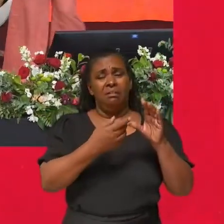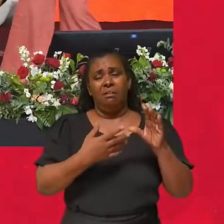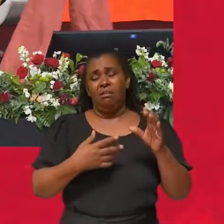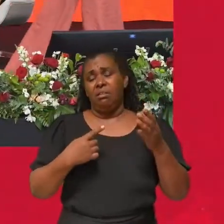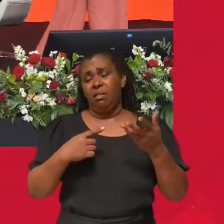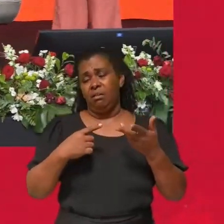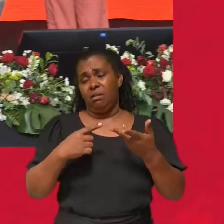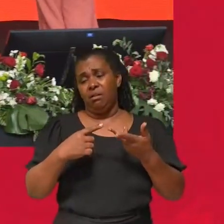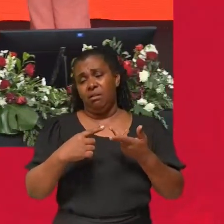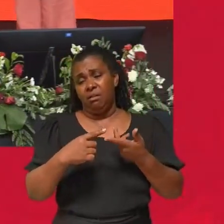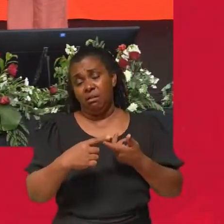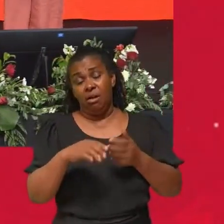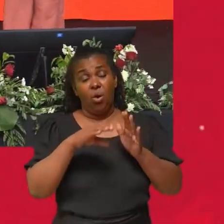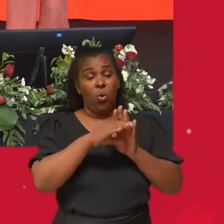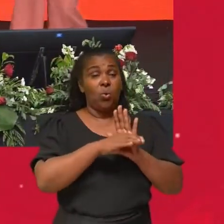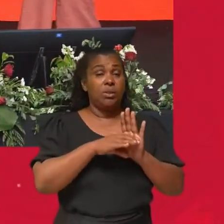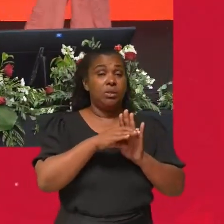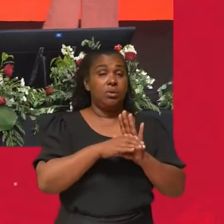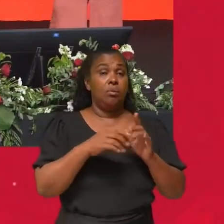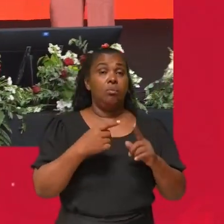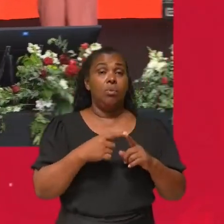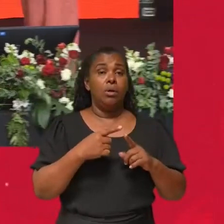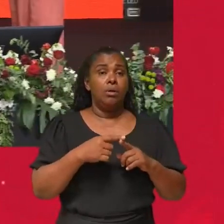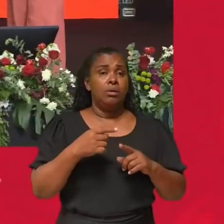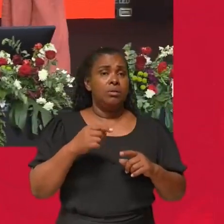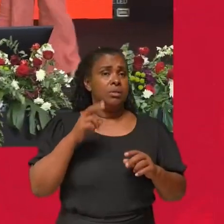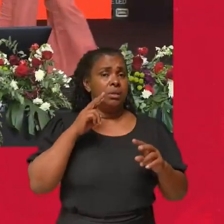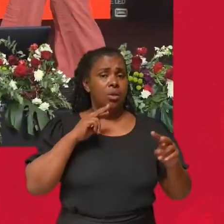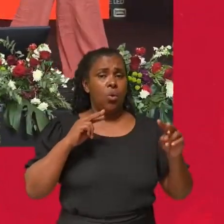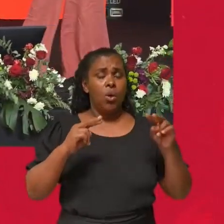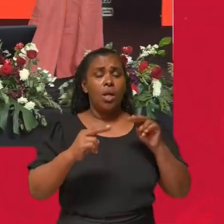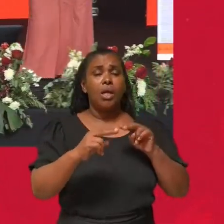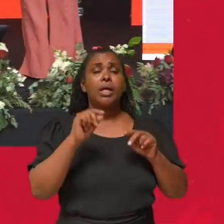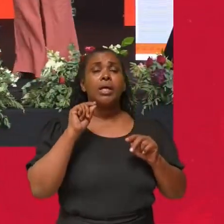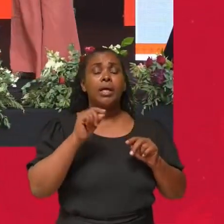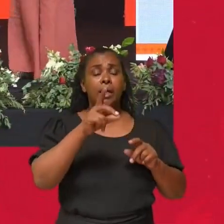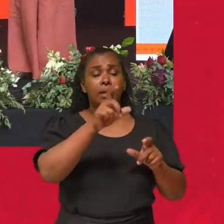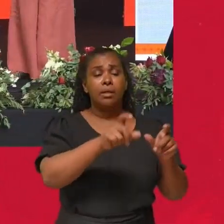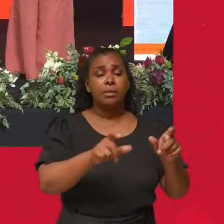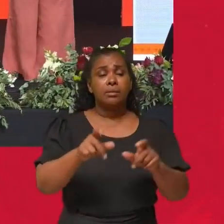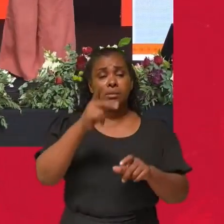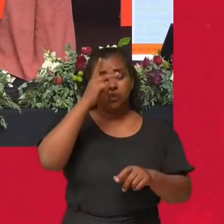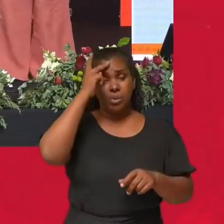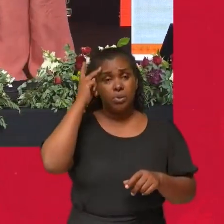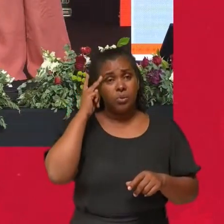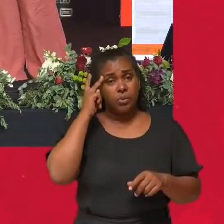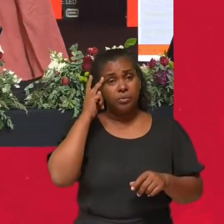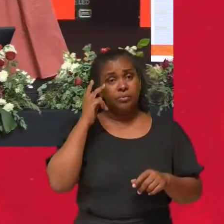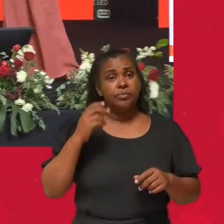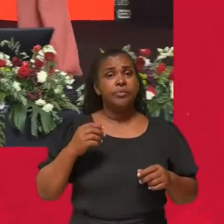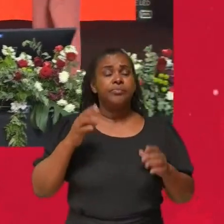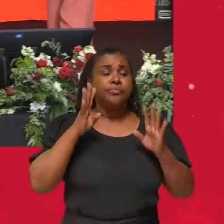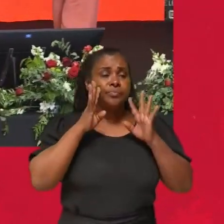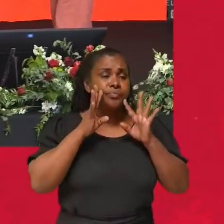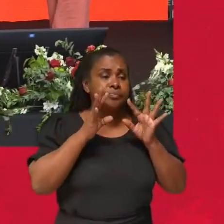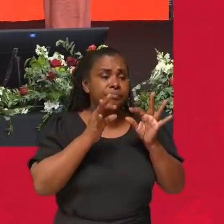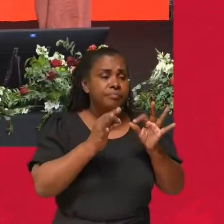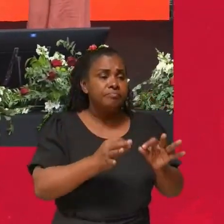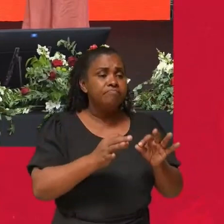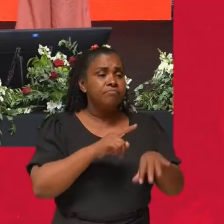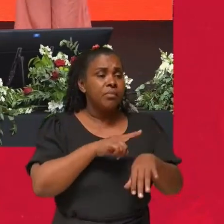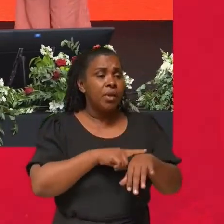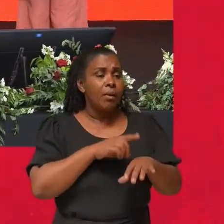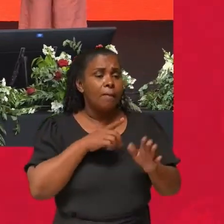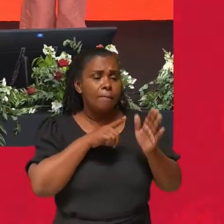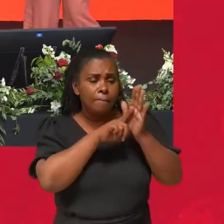conceituais, porque você não está olhando quem são essas pessoas. Vamos gastar um pouco mais de tempo olhando as pessoas,